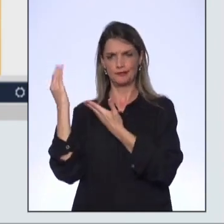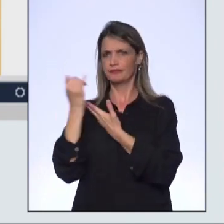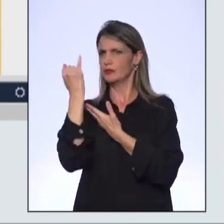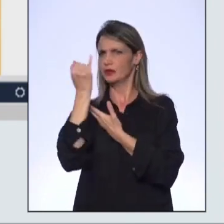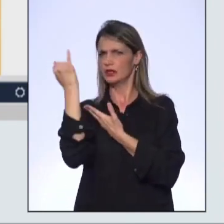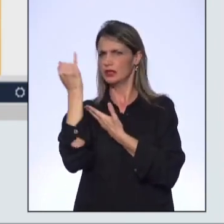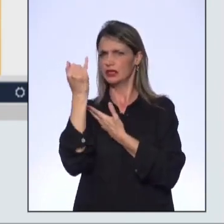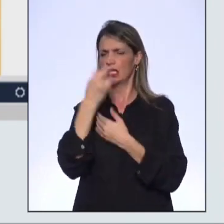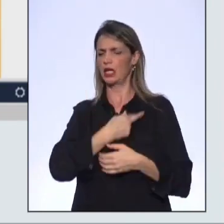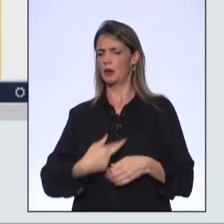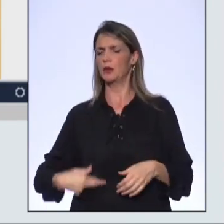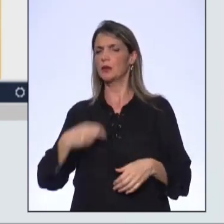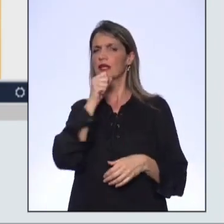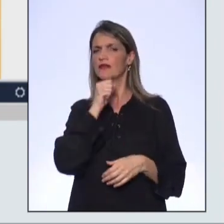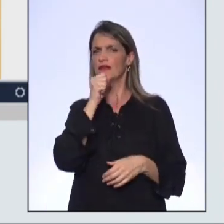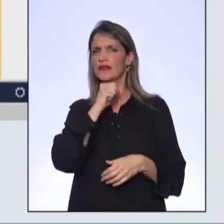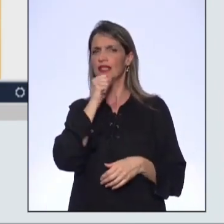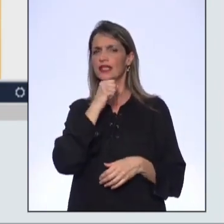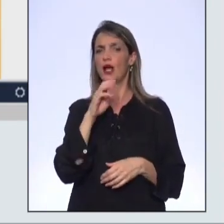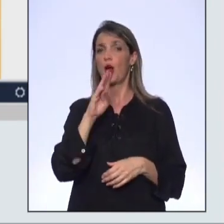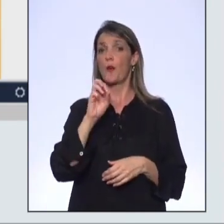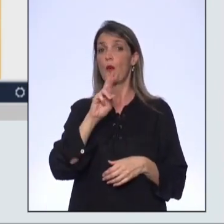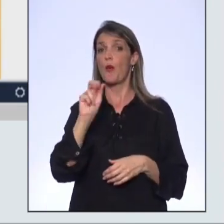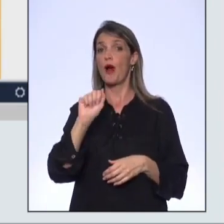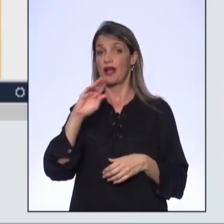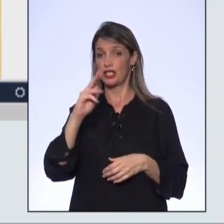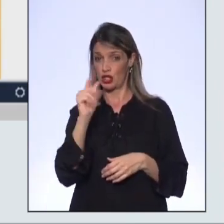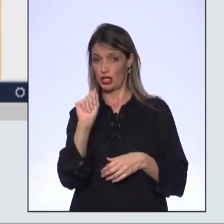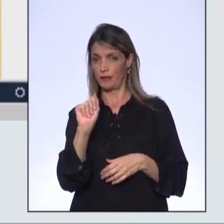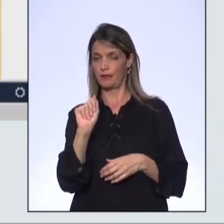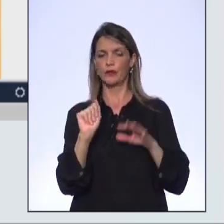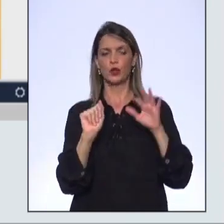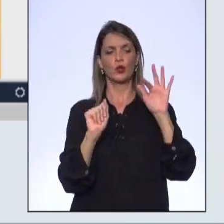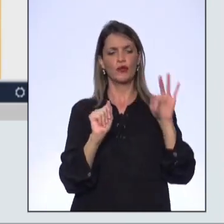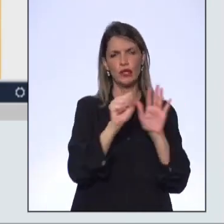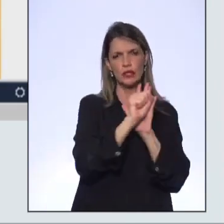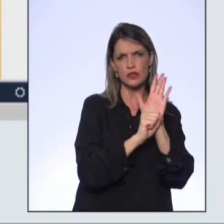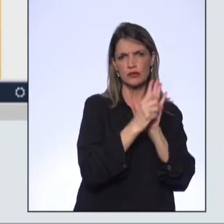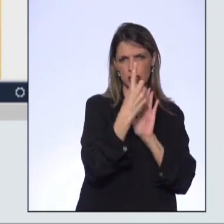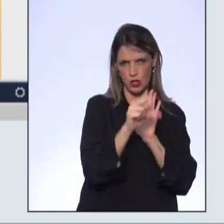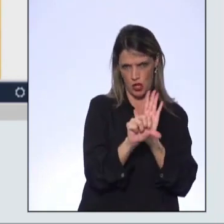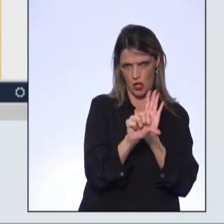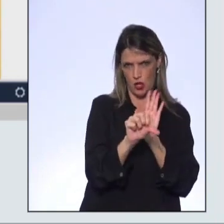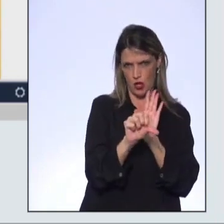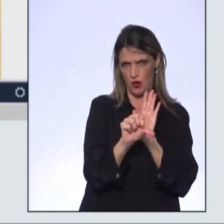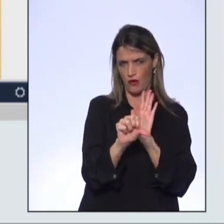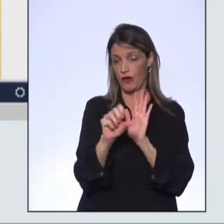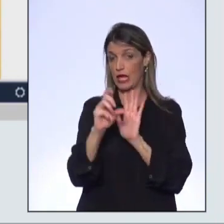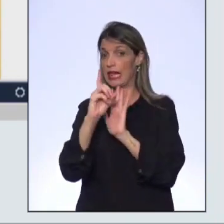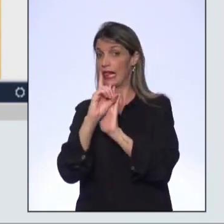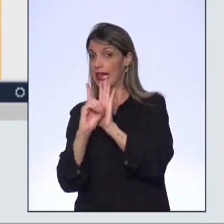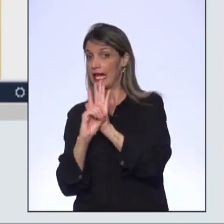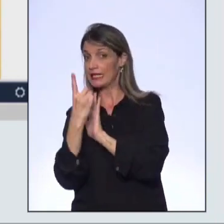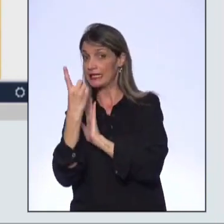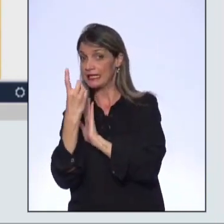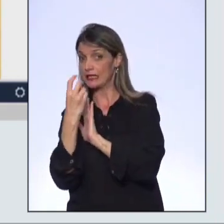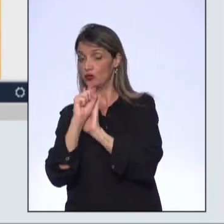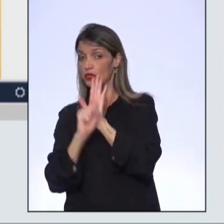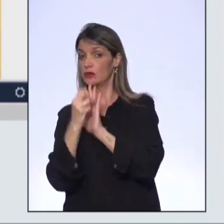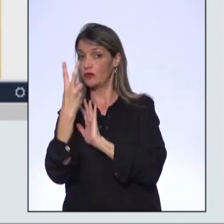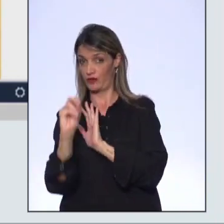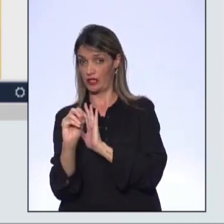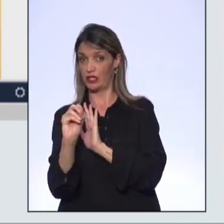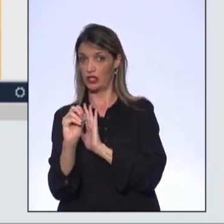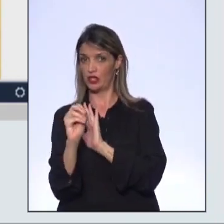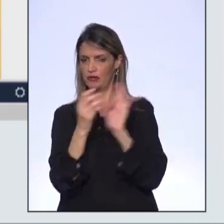na República Velha, a borracha. Entre o final do século XIX e as primeiras décadas do século XX, a